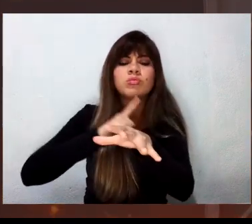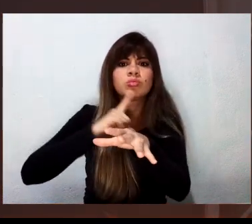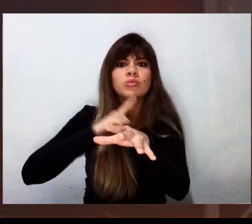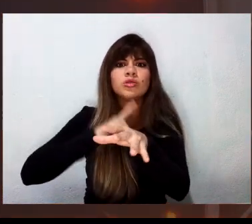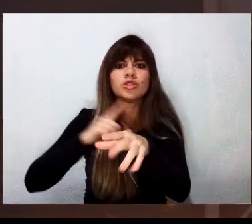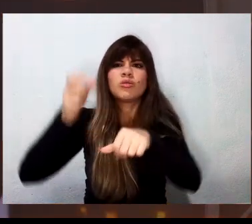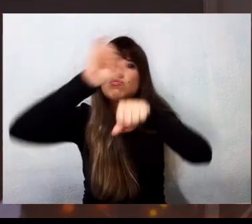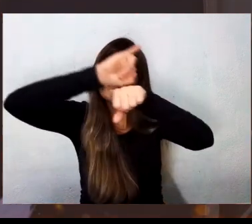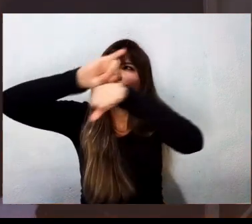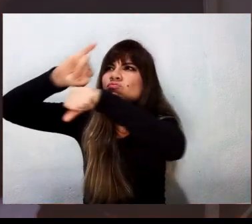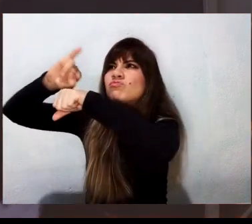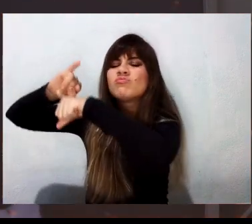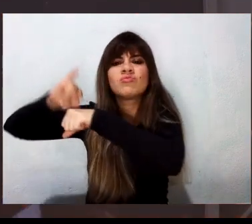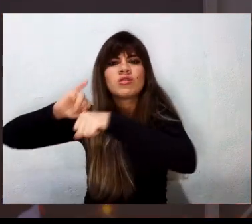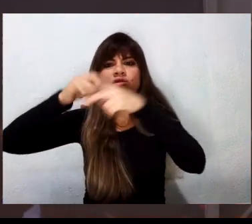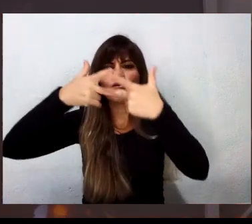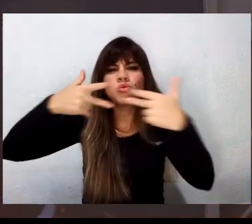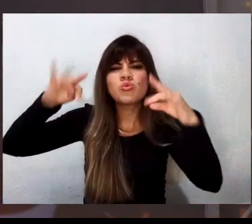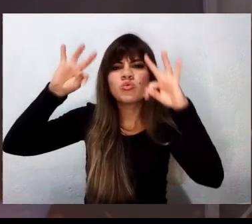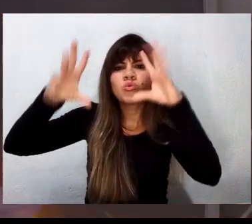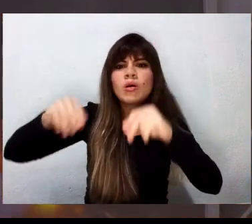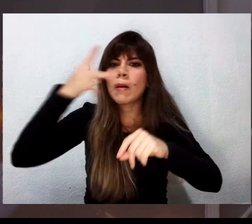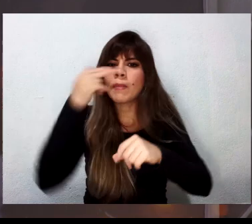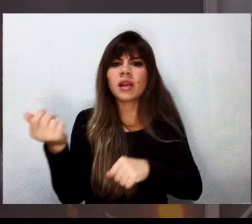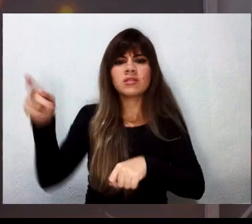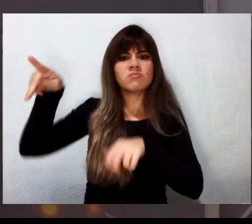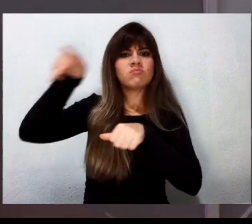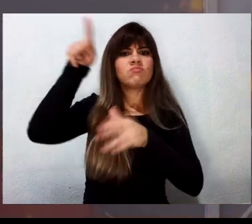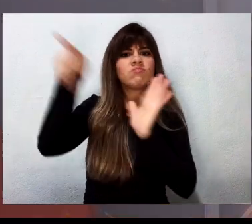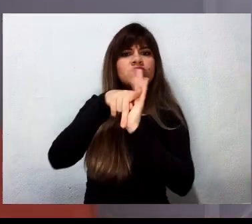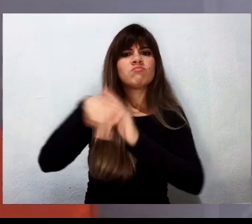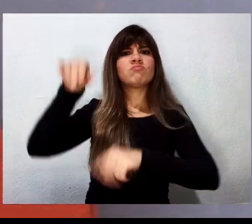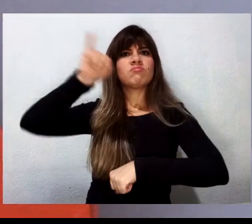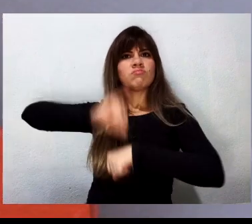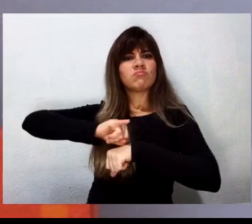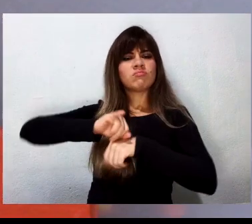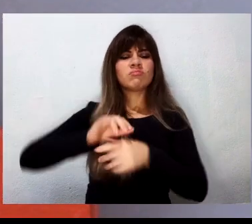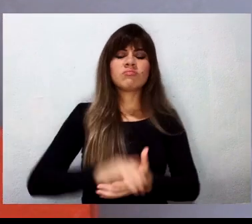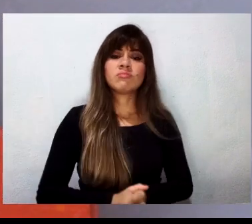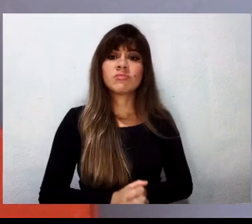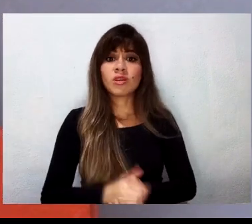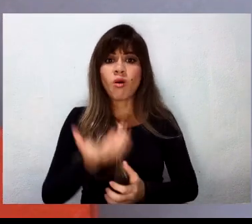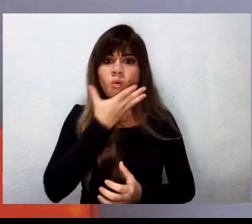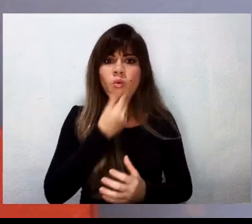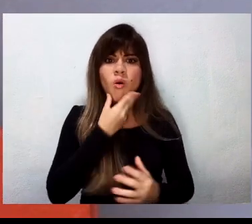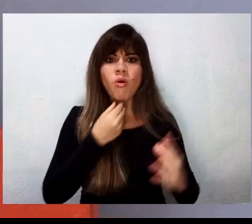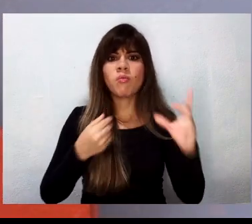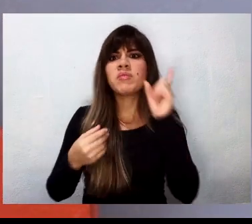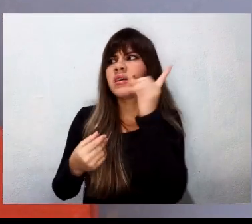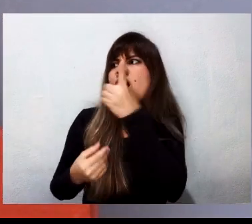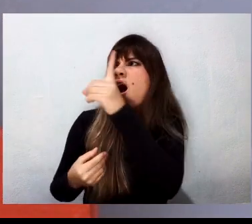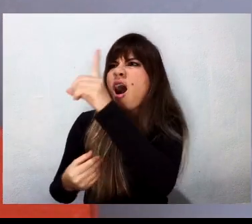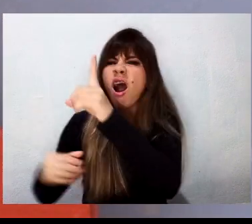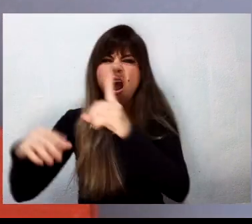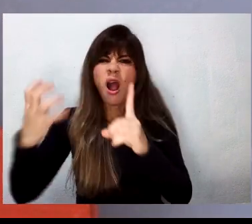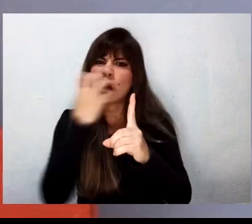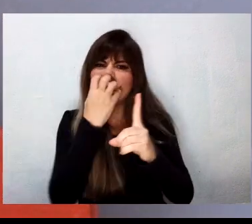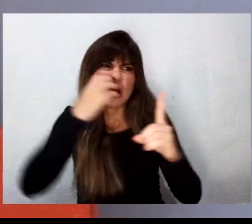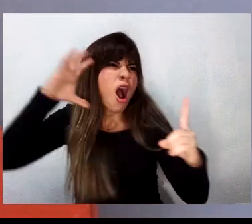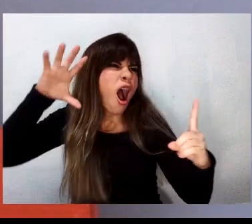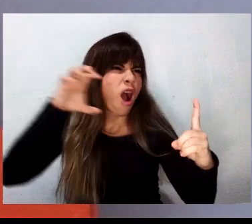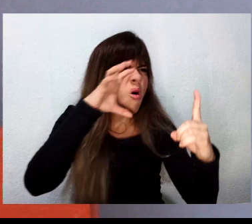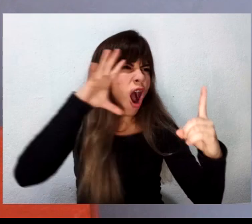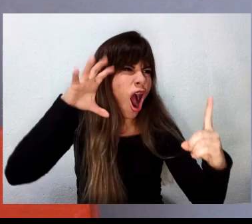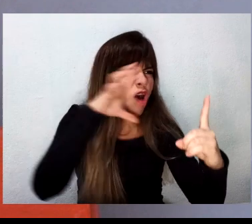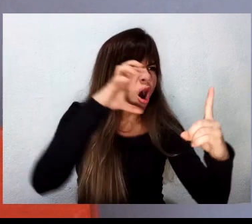cada eletrodoméstico e de cada móvel restantes como se fossem os donos. Além de não deixarem o homem chegar perto e